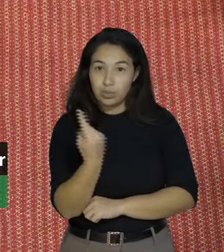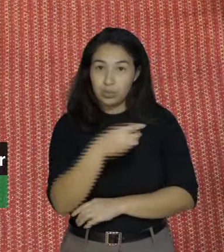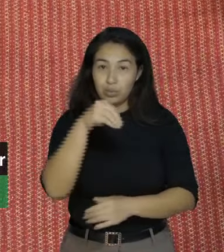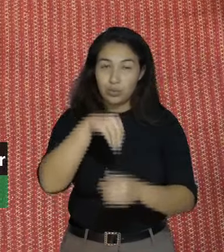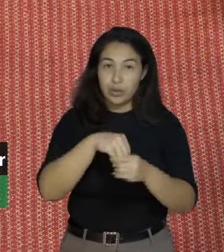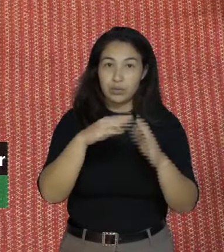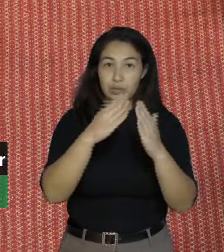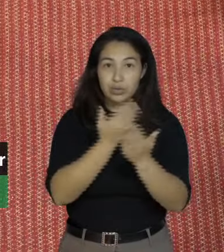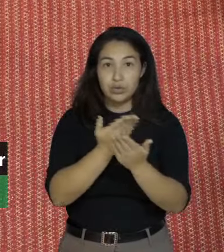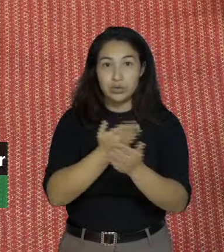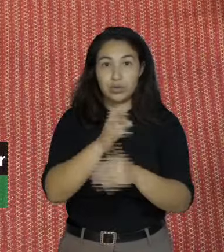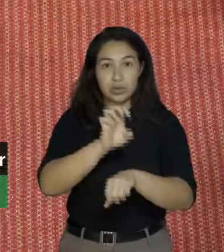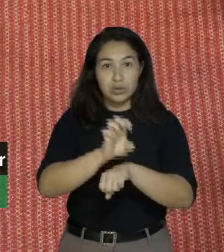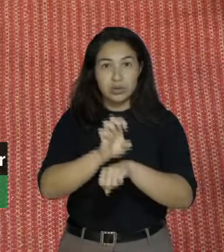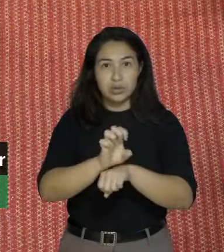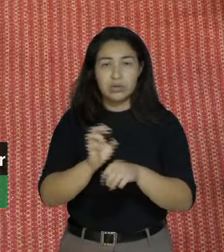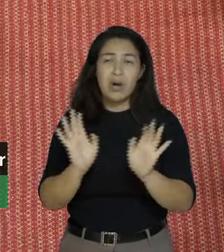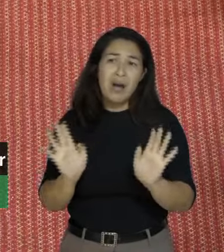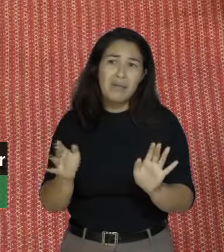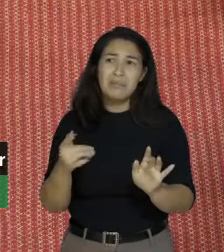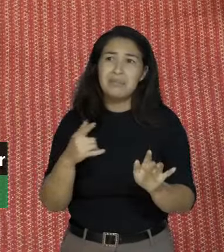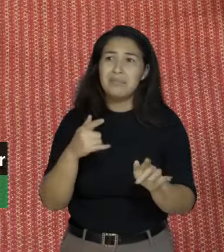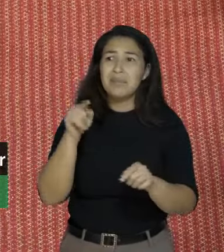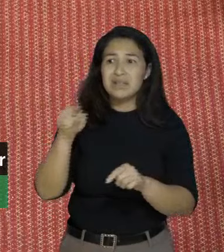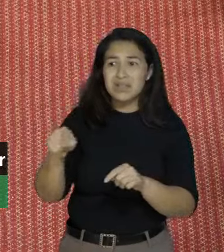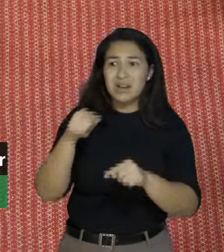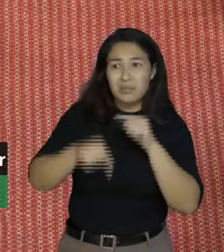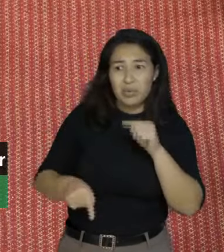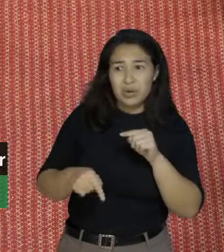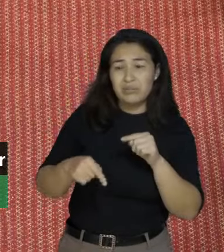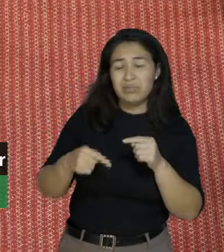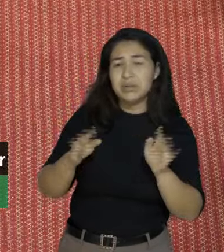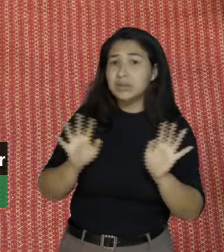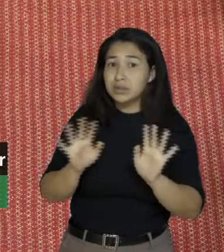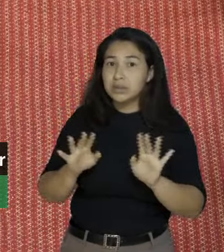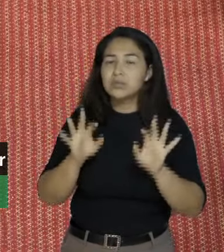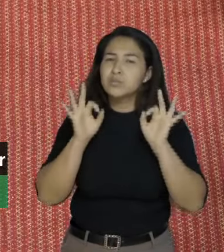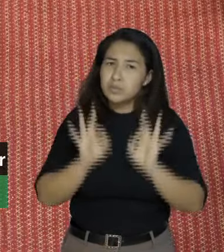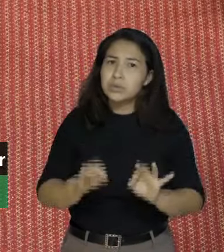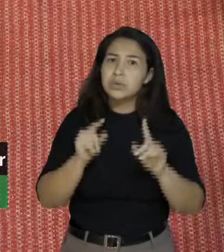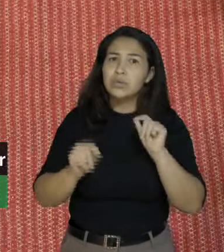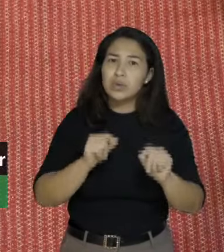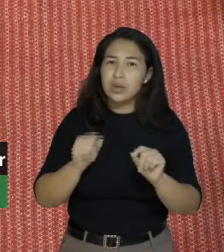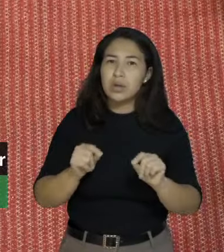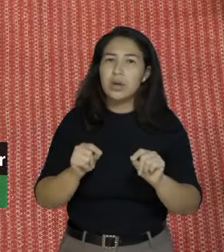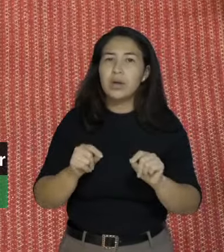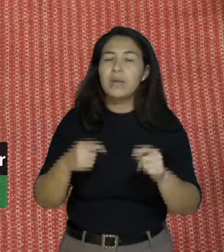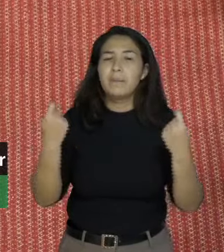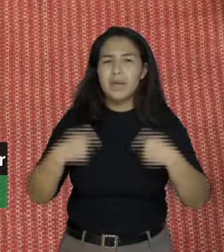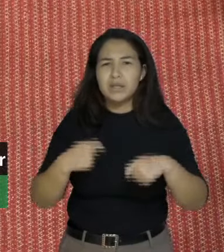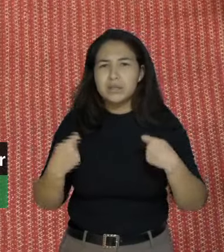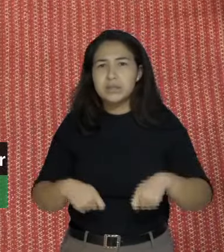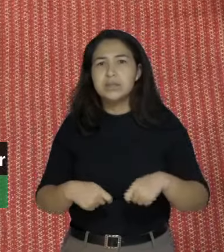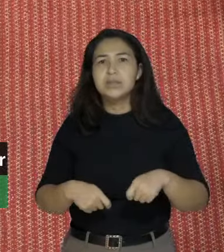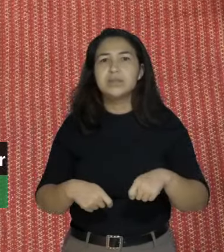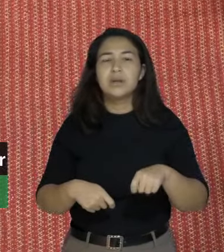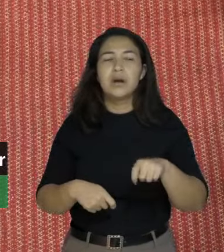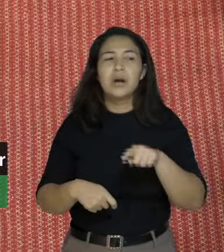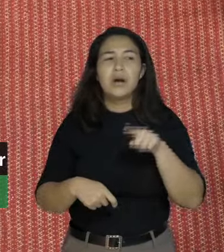a Sérgio isso não inibe mas eu penso que pensa e tenho certeza que cada dispositivo que possa dificultar